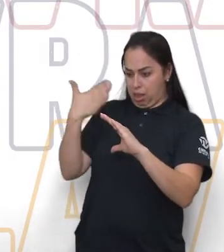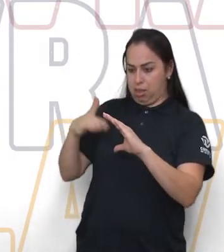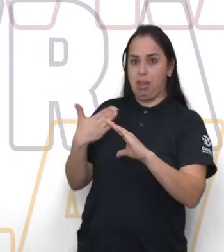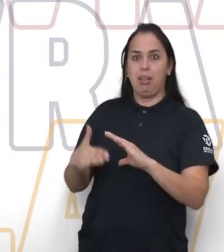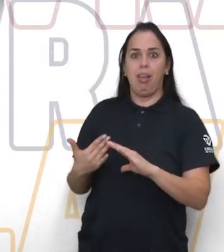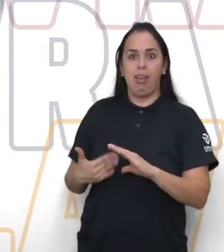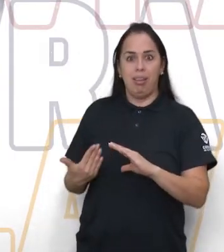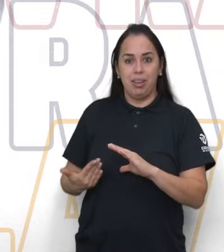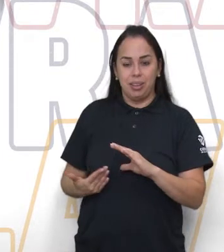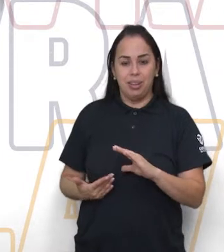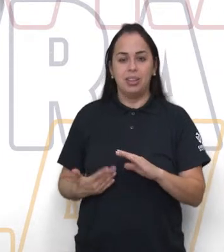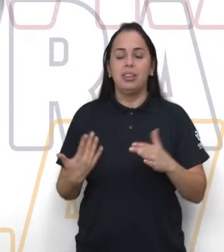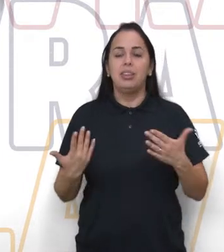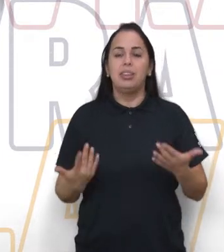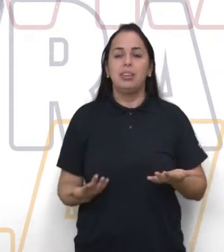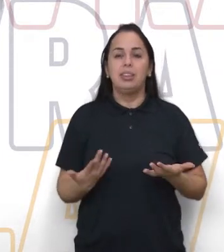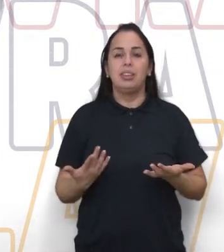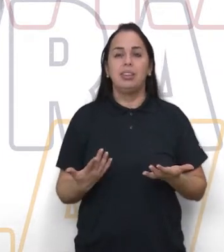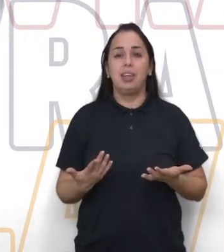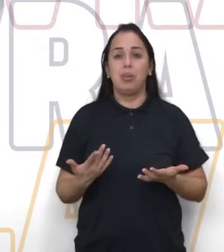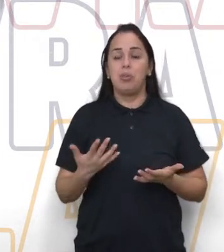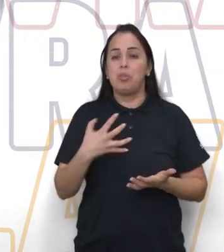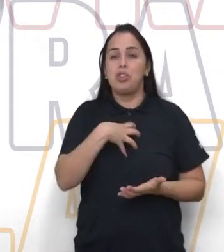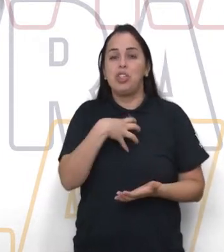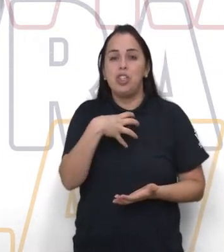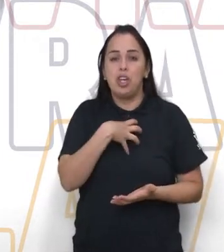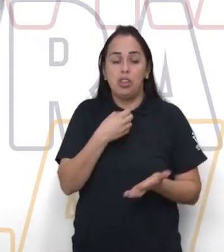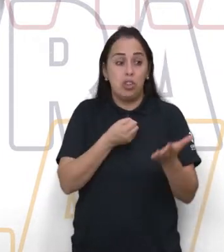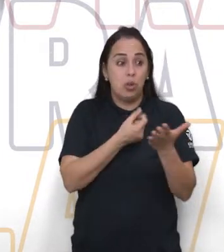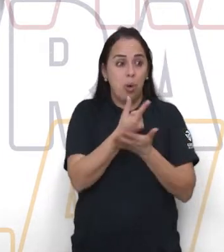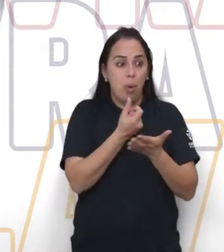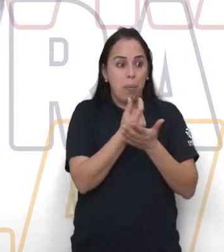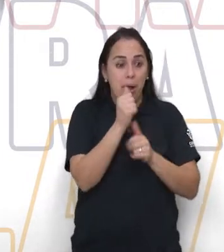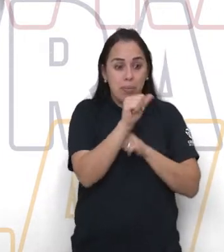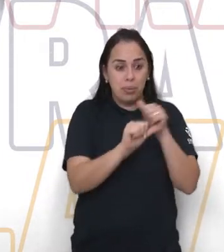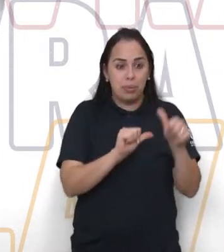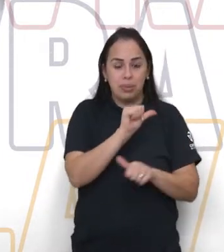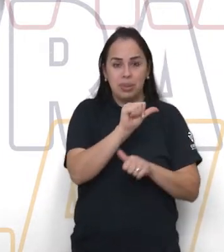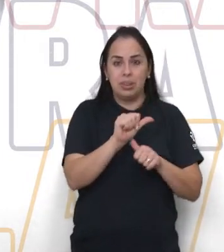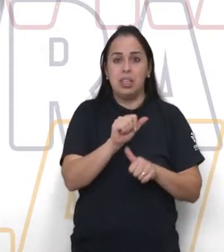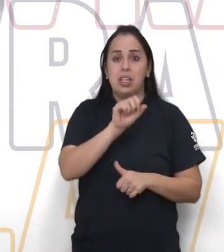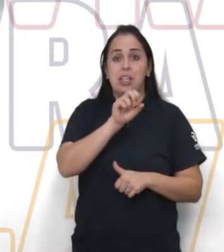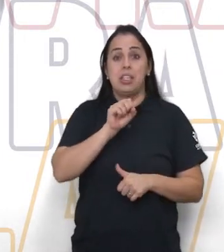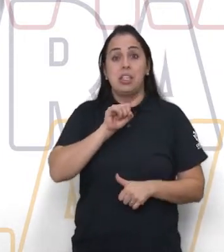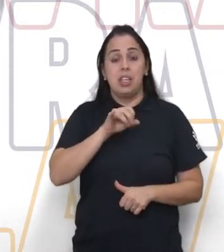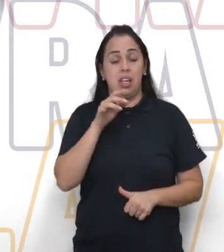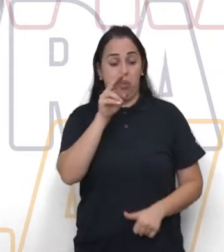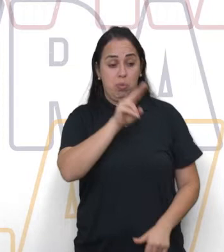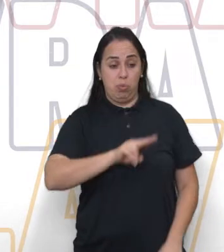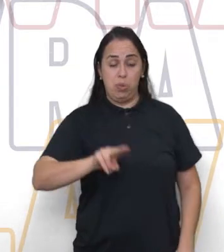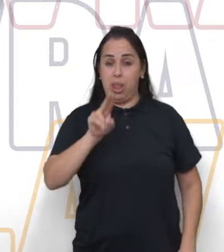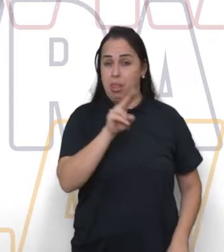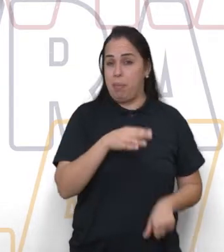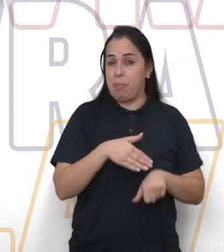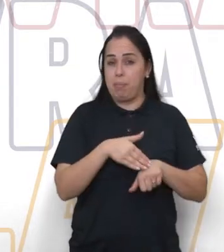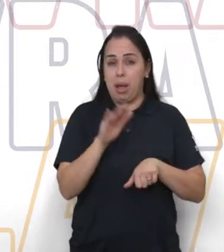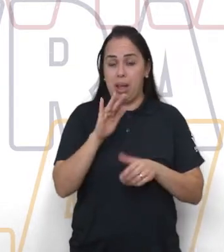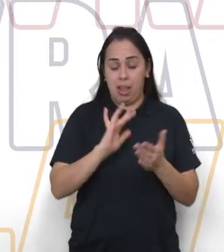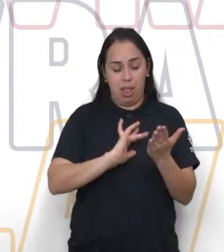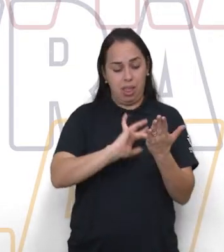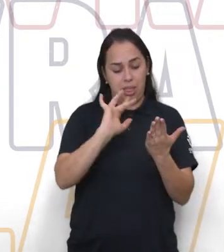É Então a forma de comprar muda é isso é forma de comprar muda-se a gente tá usando cada vez mais